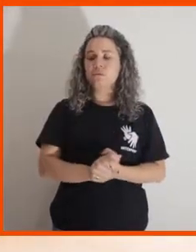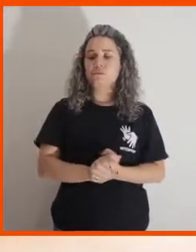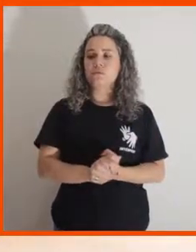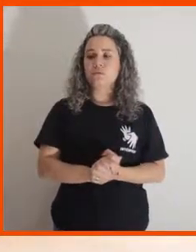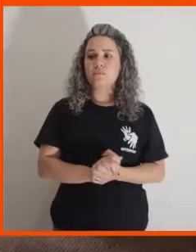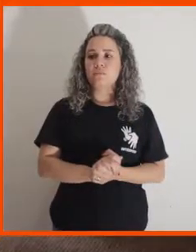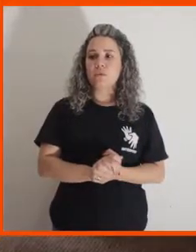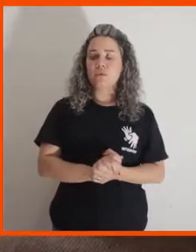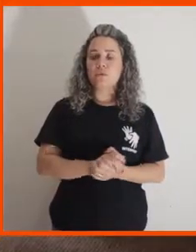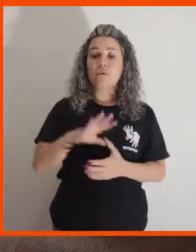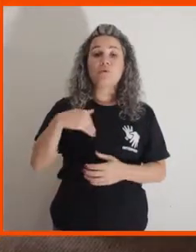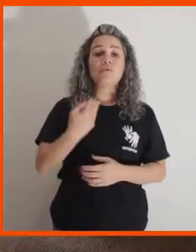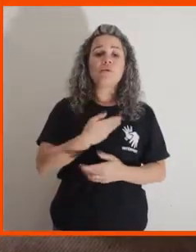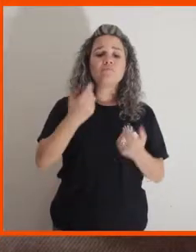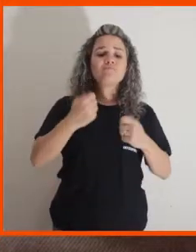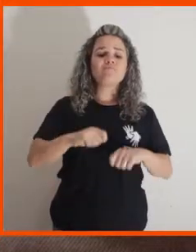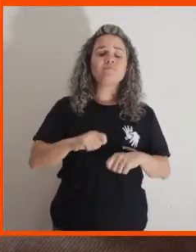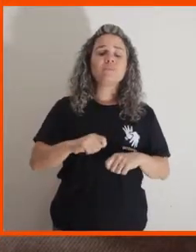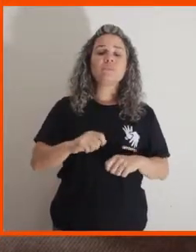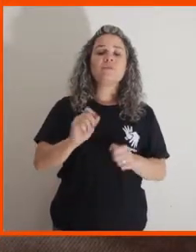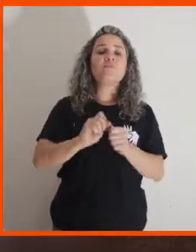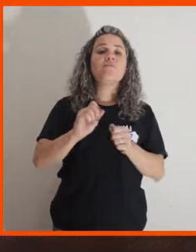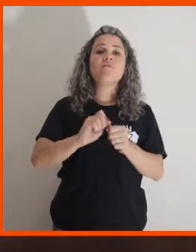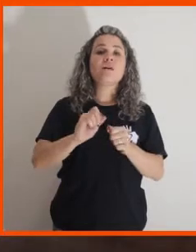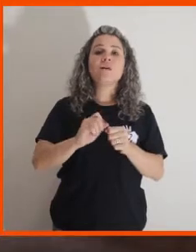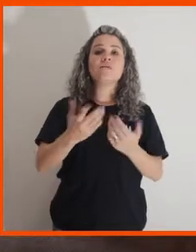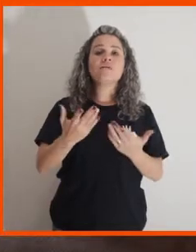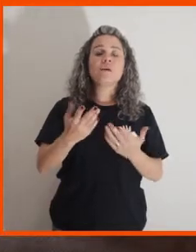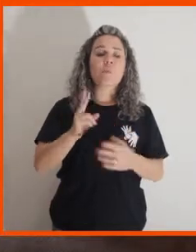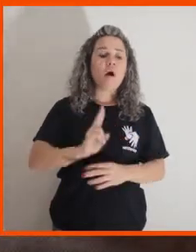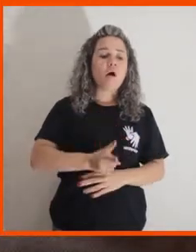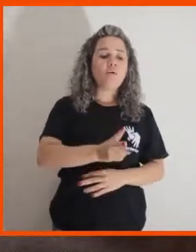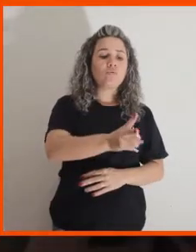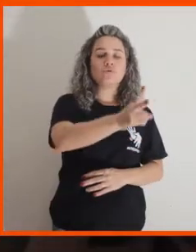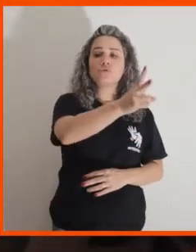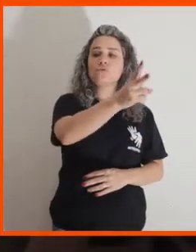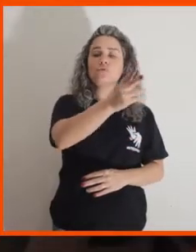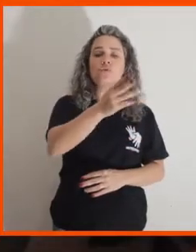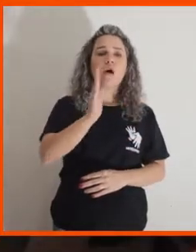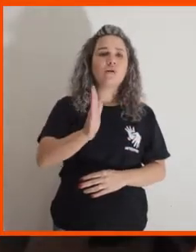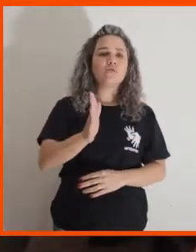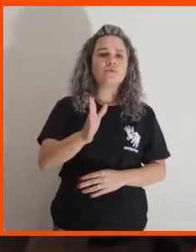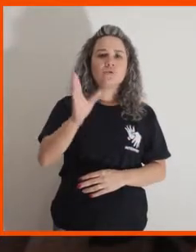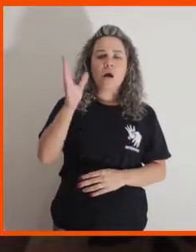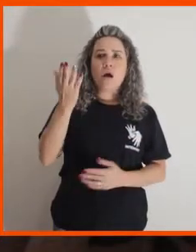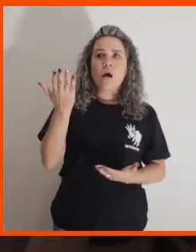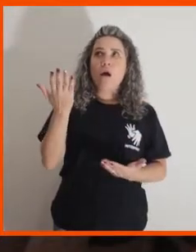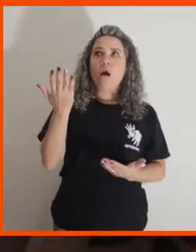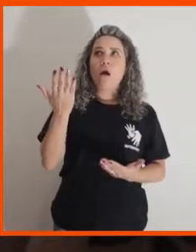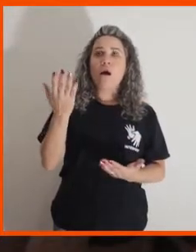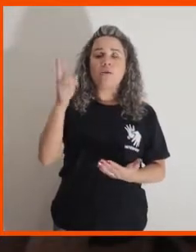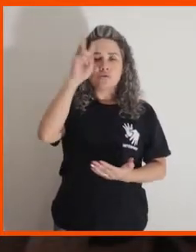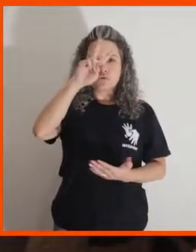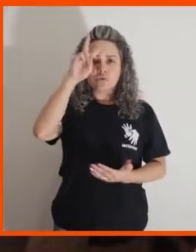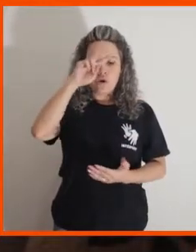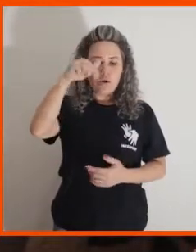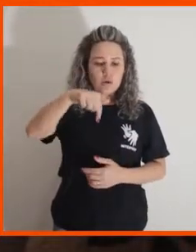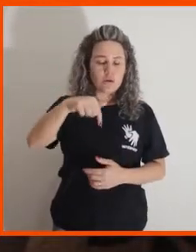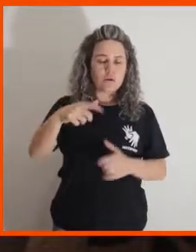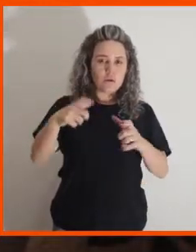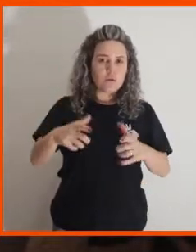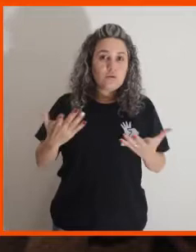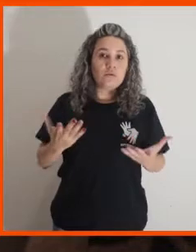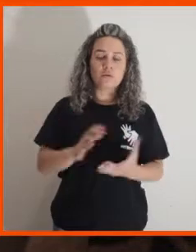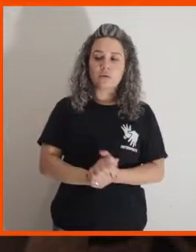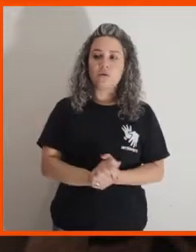mesmo. O que devemos fazer para manter as tradições vivas? É justamente isso. É, devemos, nós,